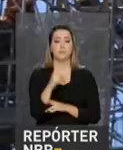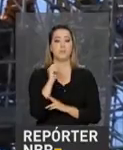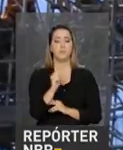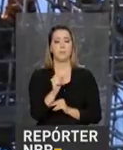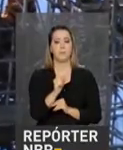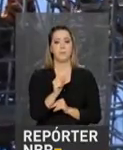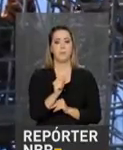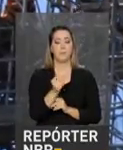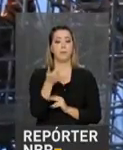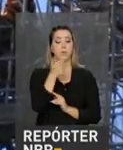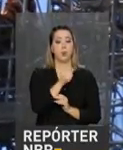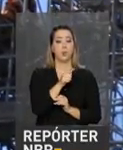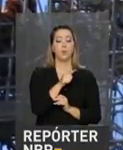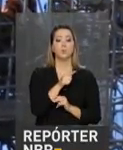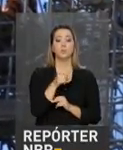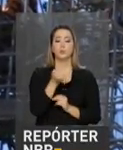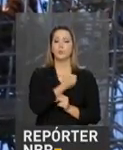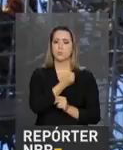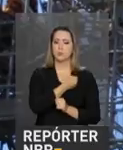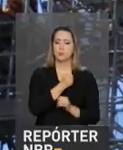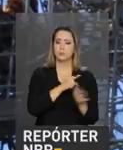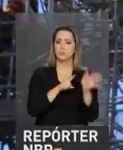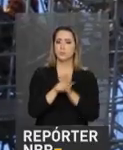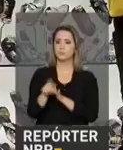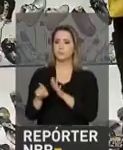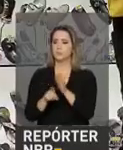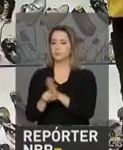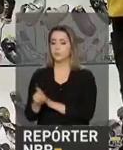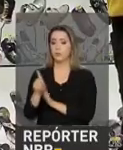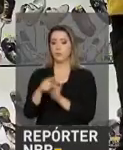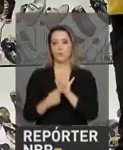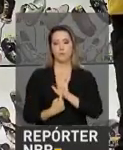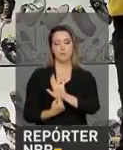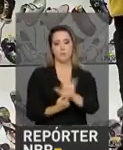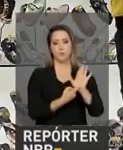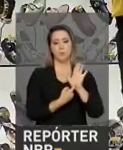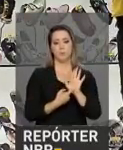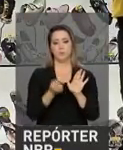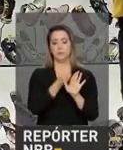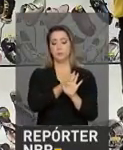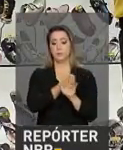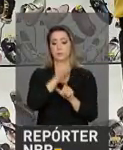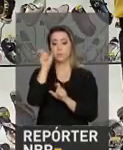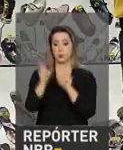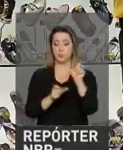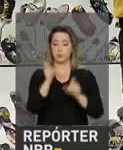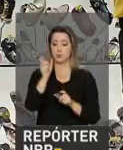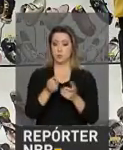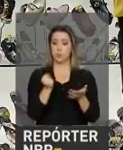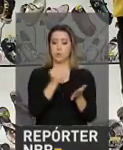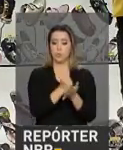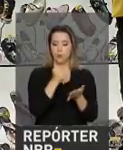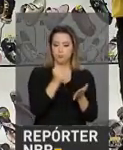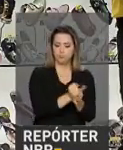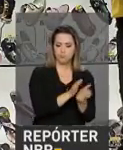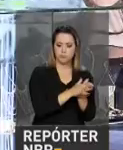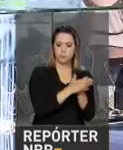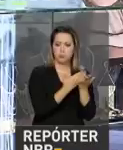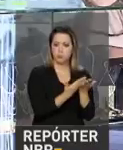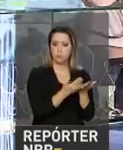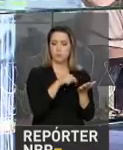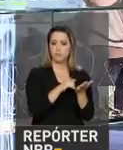2014. Outros números do levantamento do IBGE mostram que o número de empregados com carteira